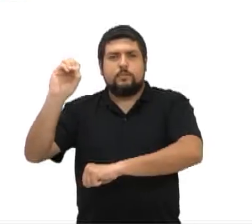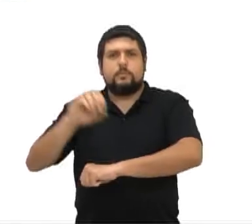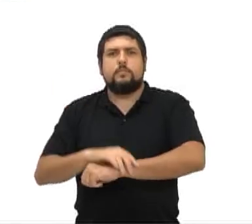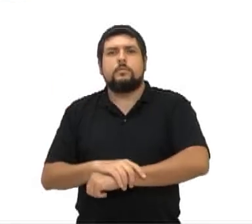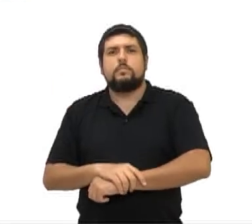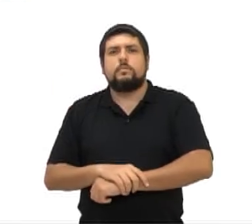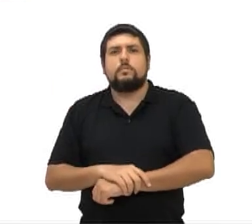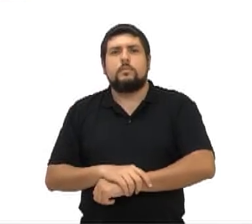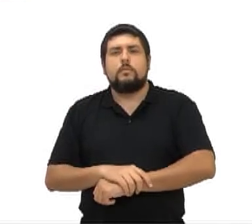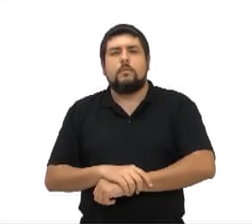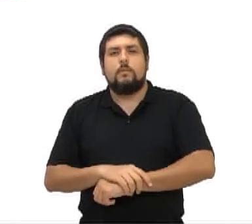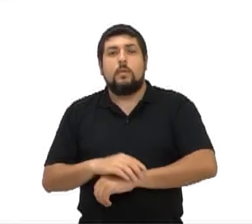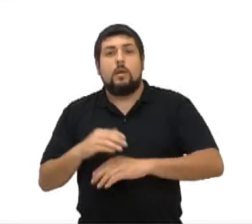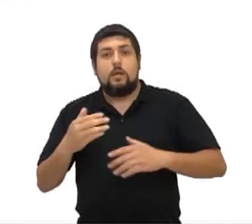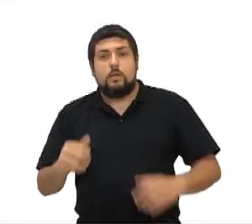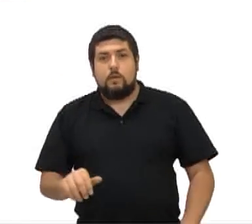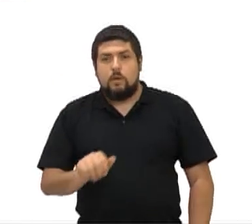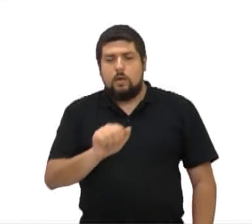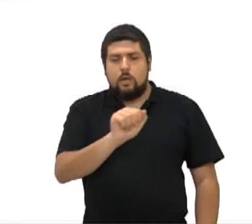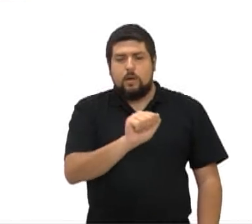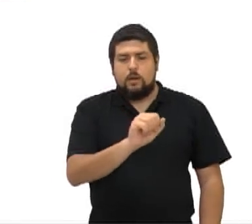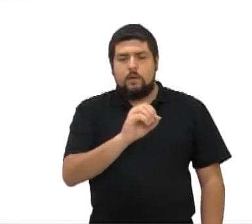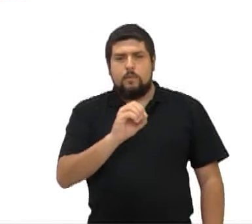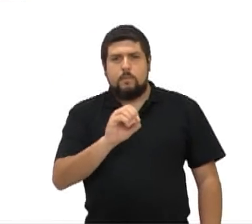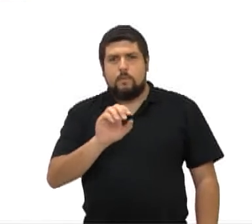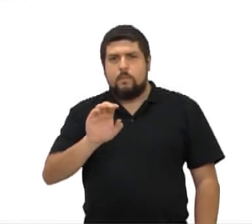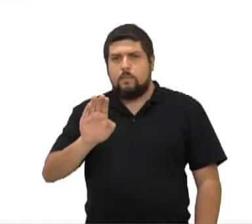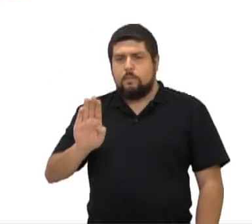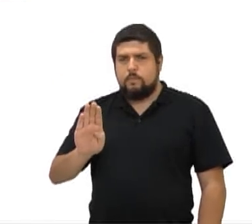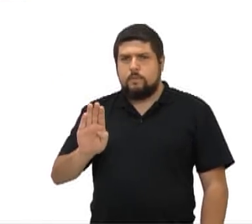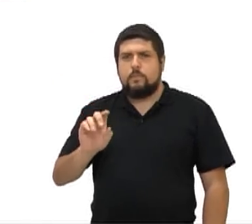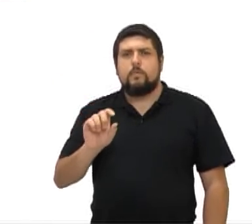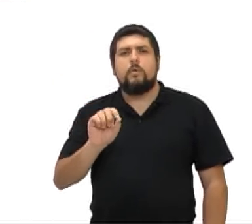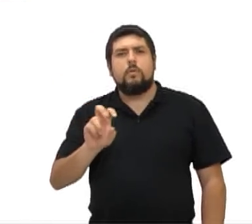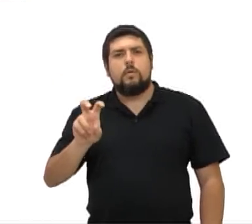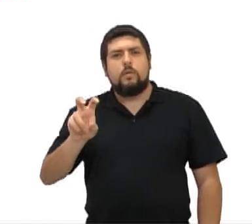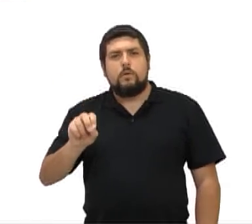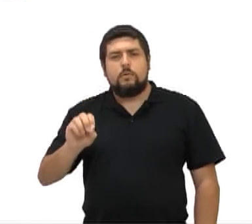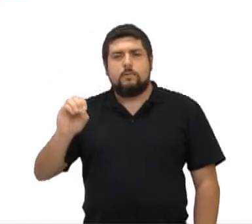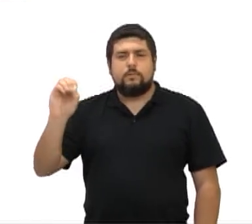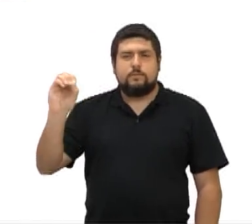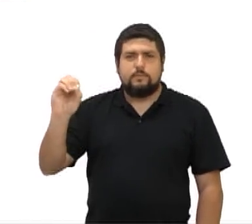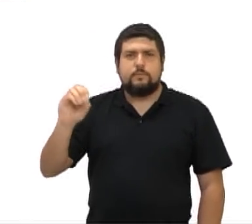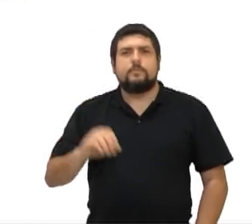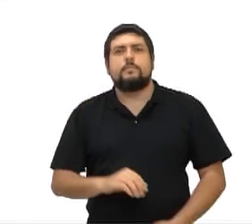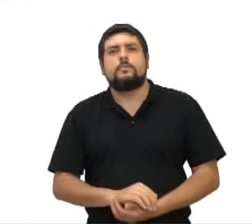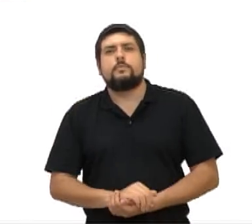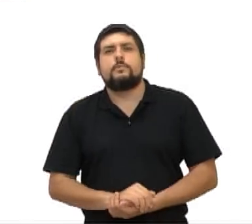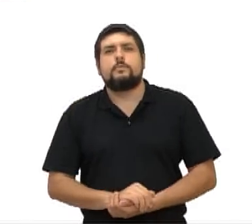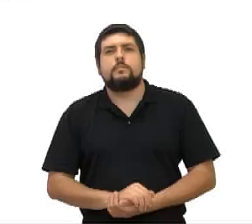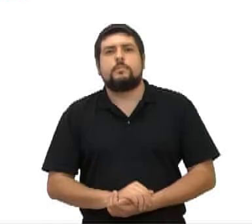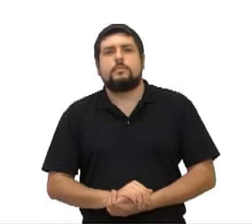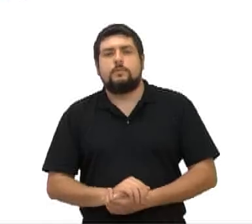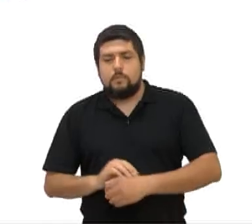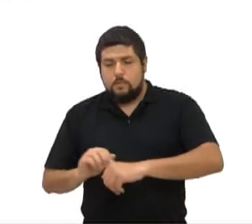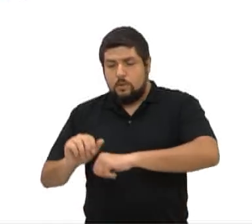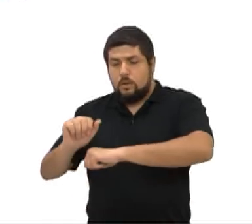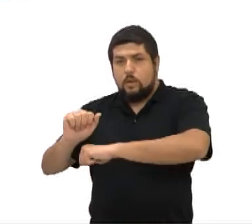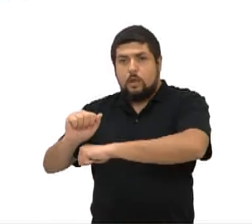Logo, a medida do ângulo AOB equivale a 50 graus, ok? E a medida do ângulo